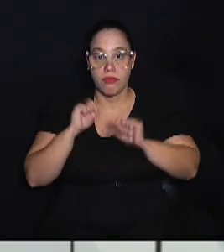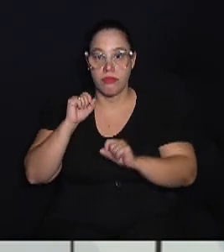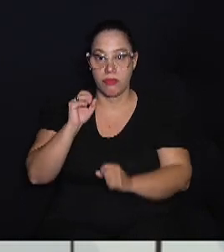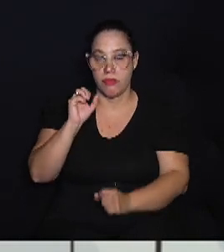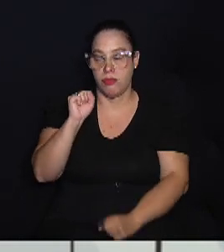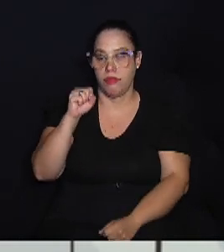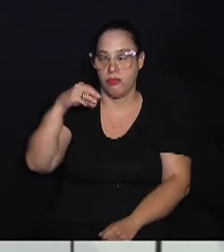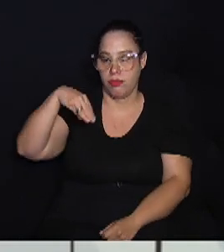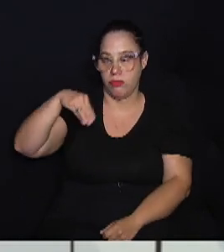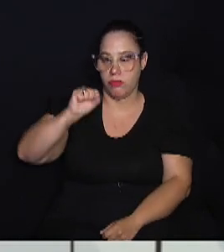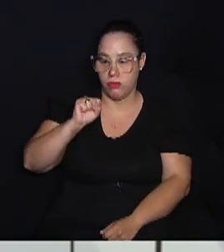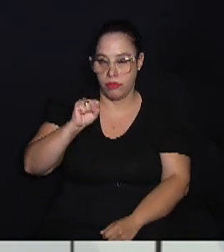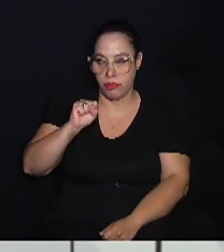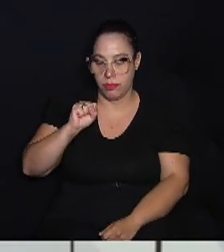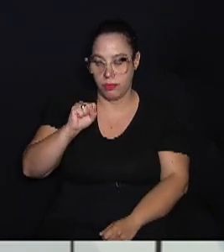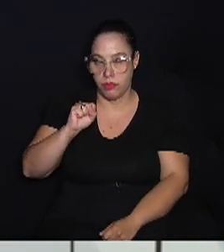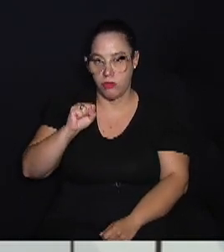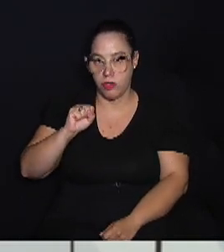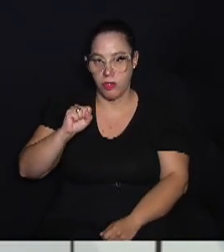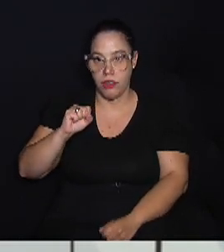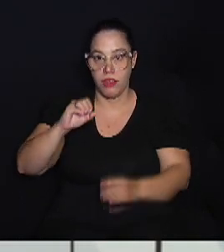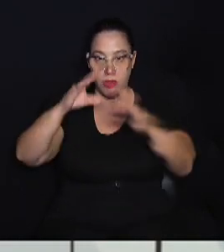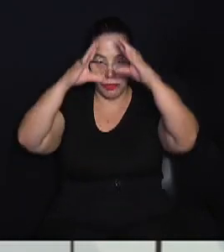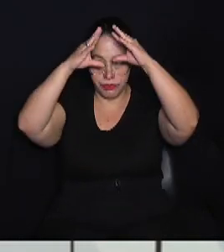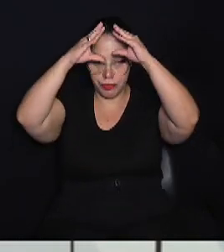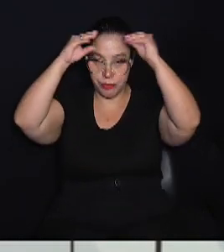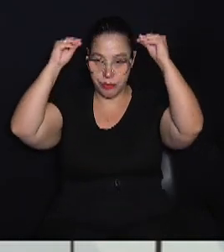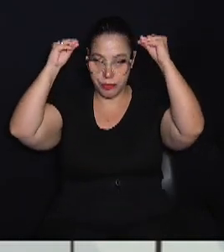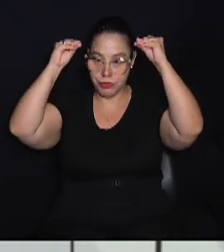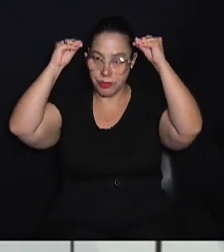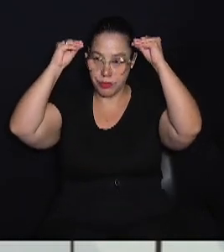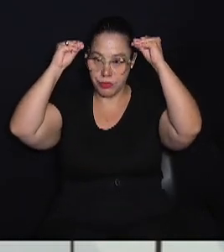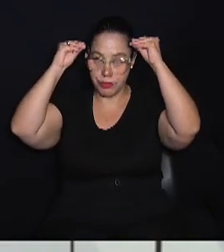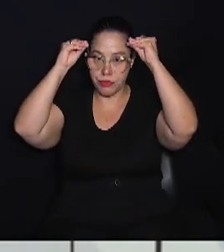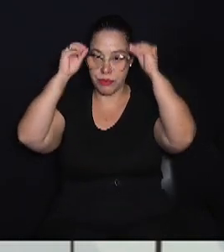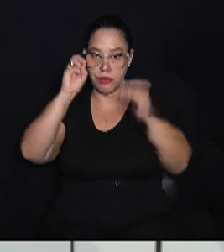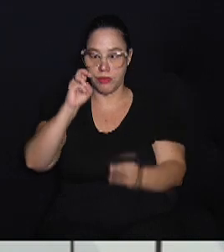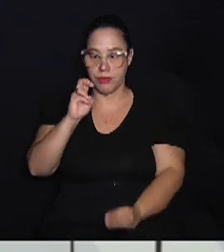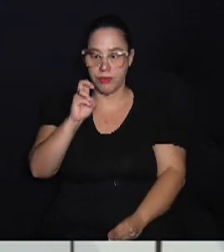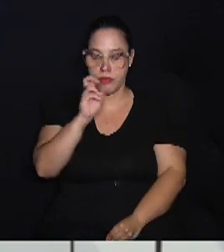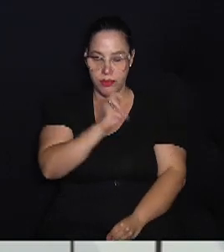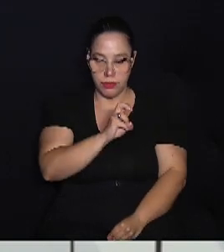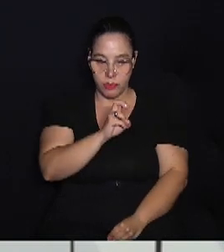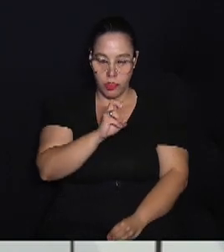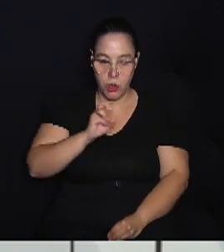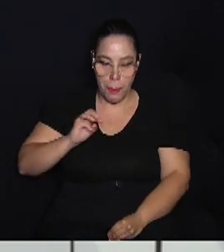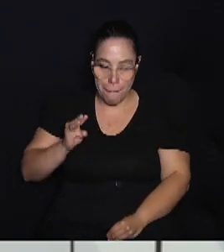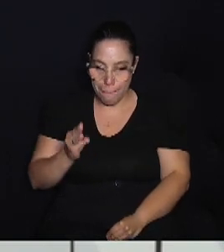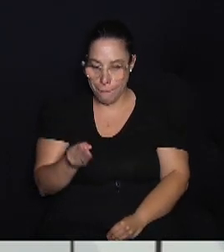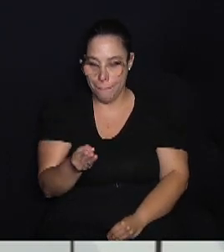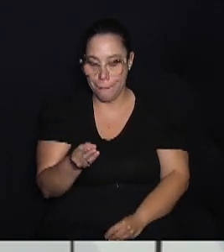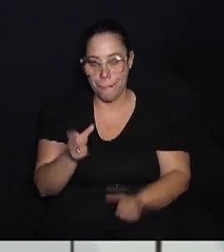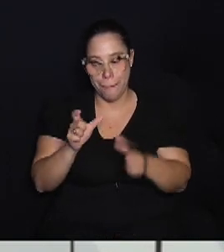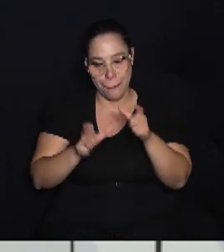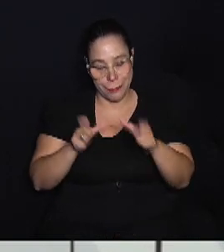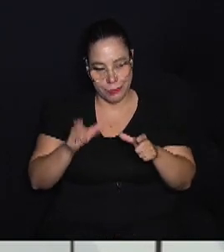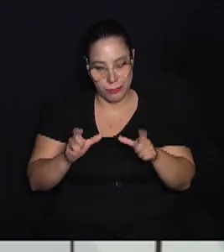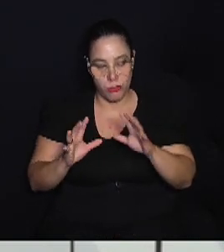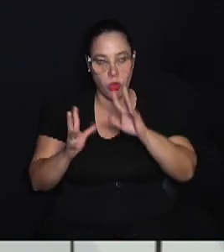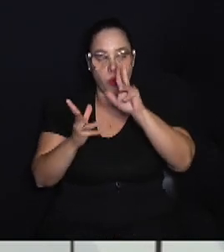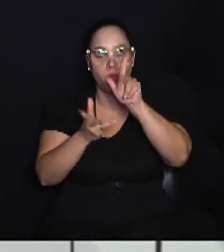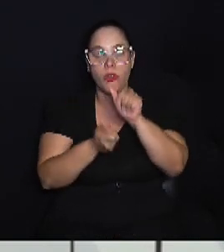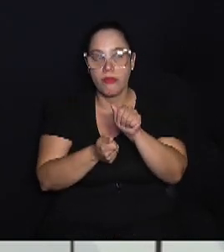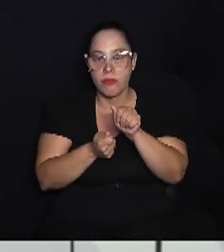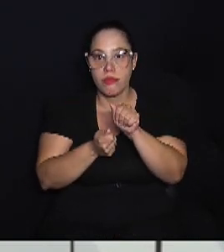Organização Mundial de Saúde, o Alzheimer atinge cerca de 55 milhões de pessoas no